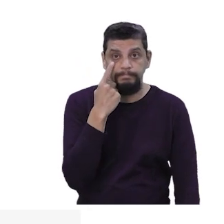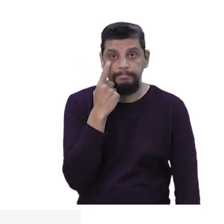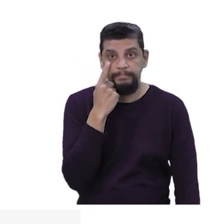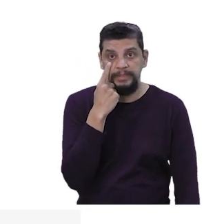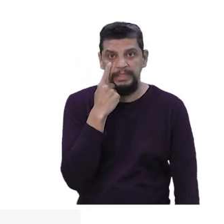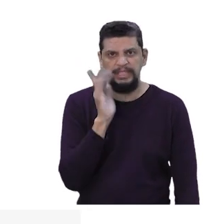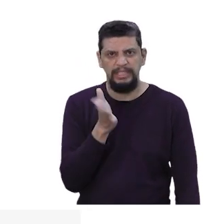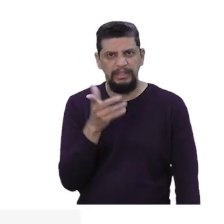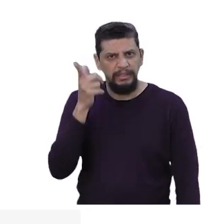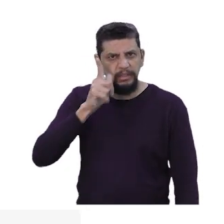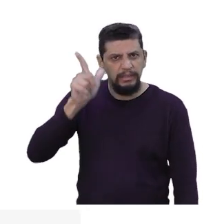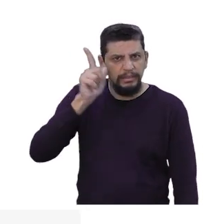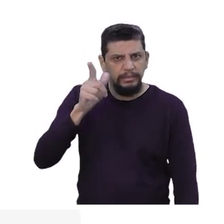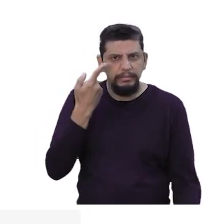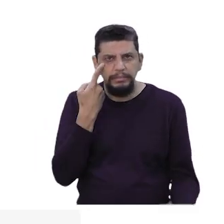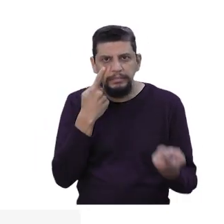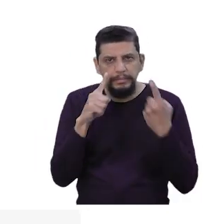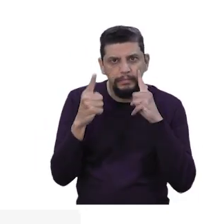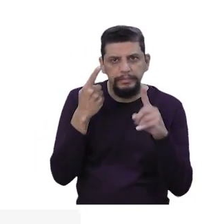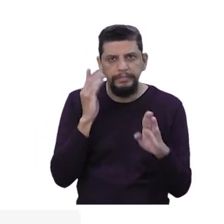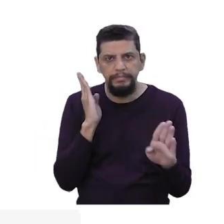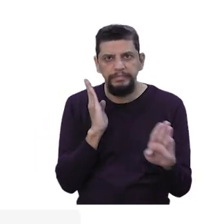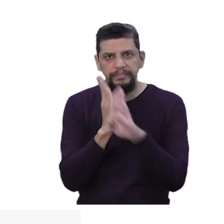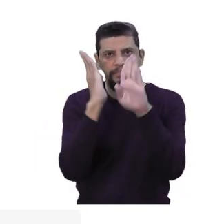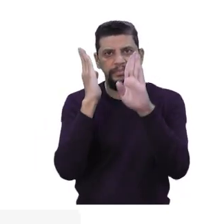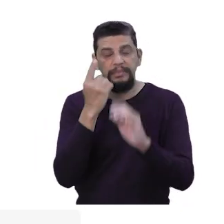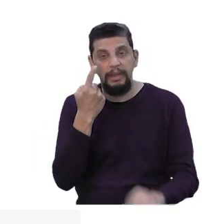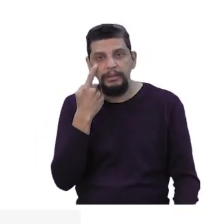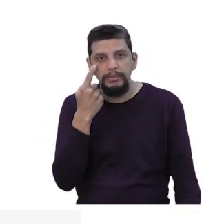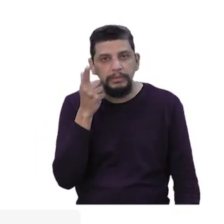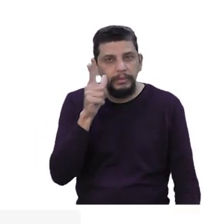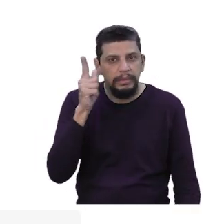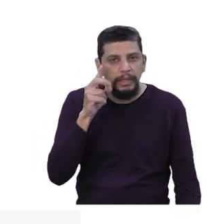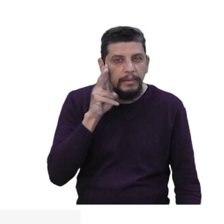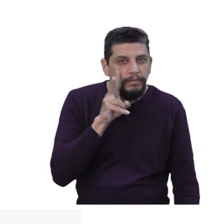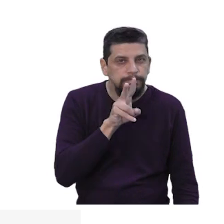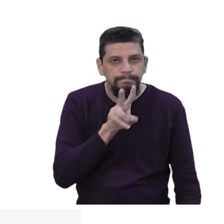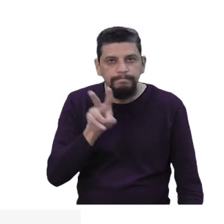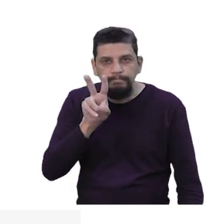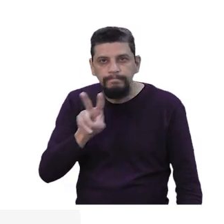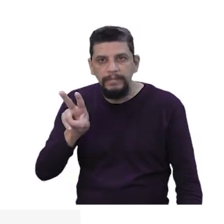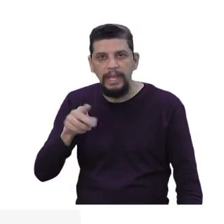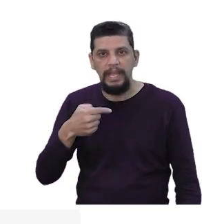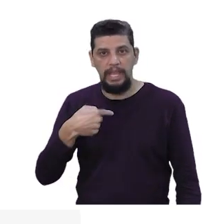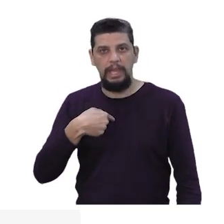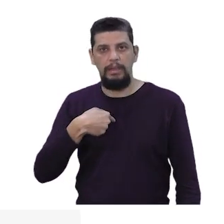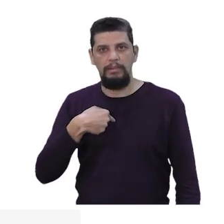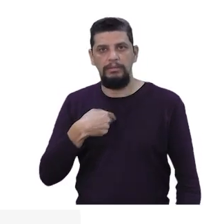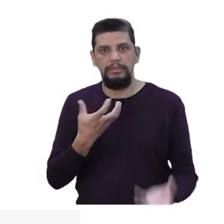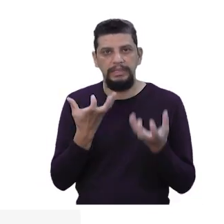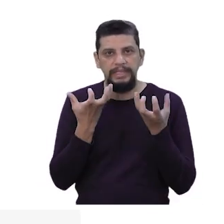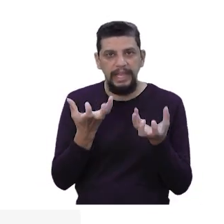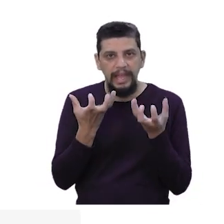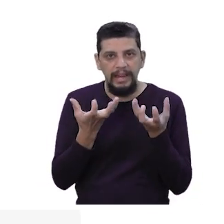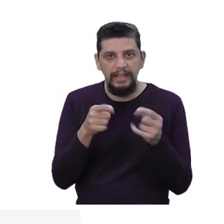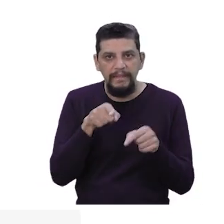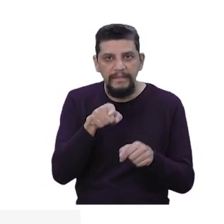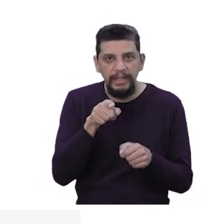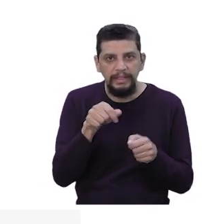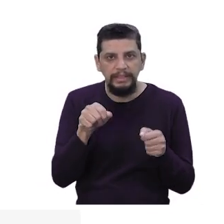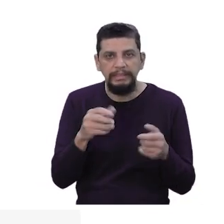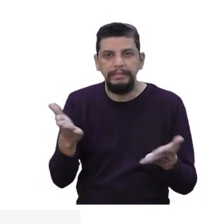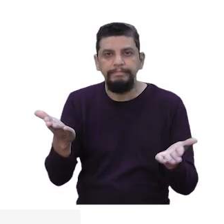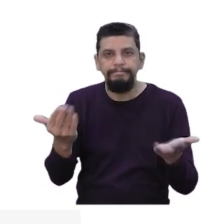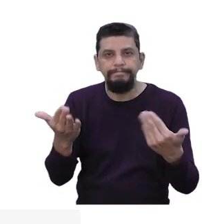Vamos lá. Já conseguiram descobrir? Já conseguiram ver? Olha, eu quero que